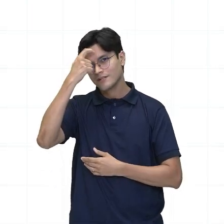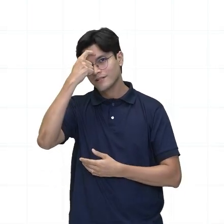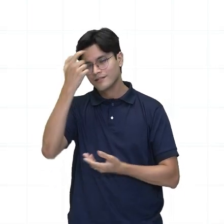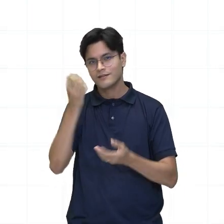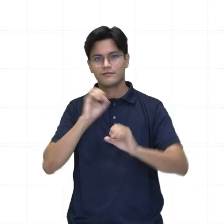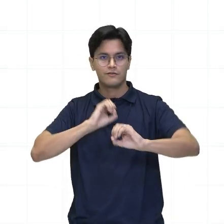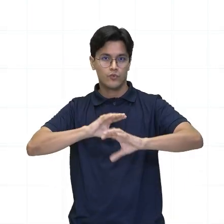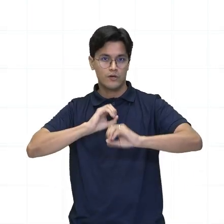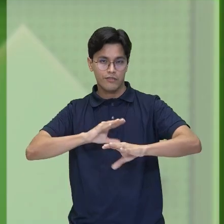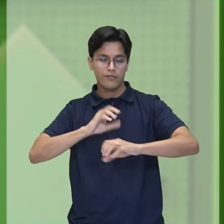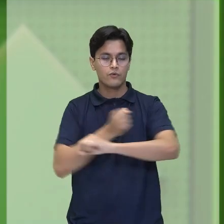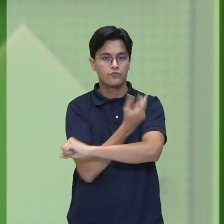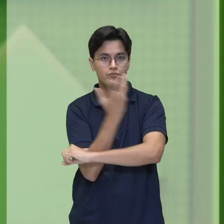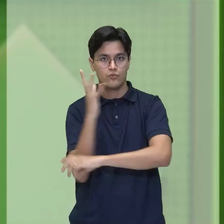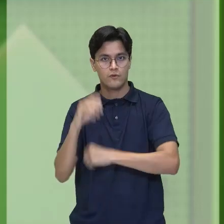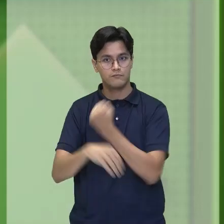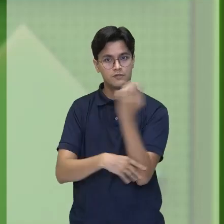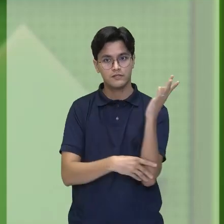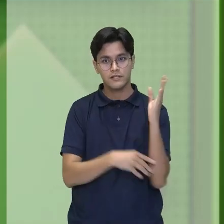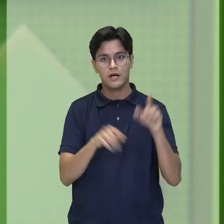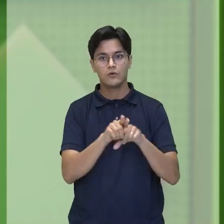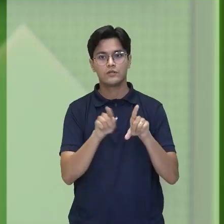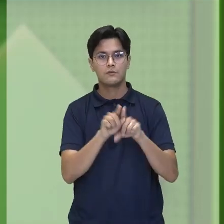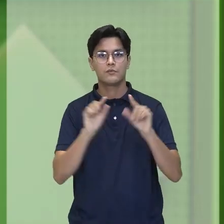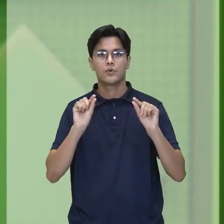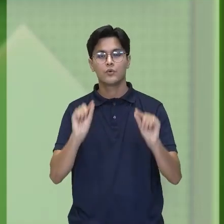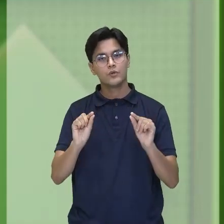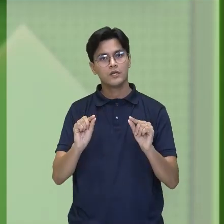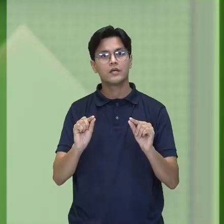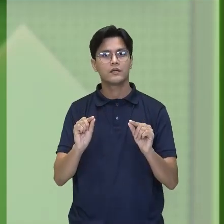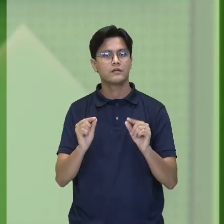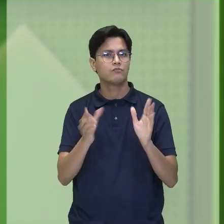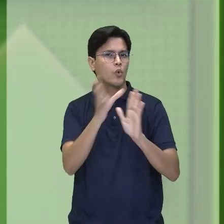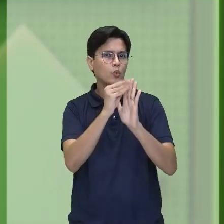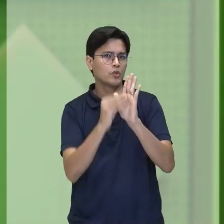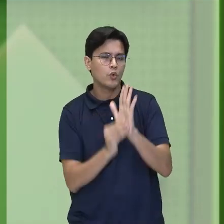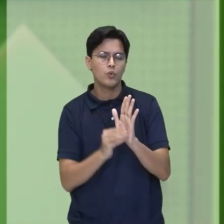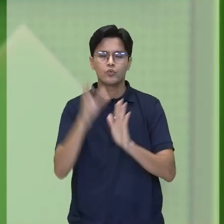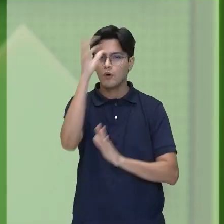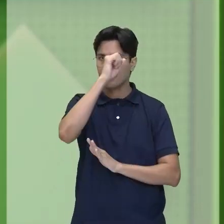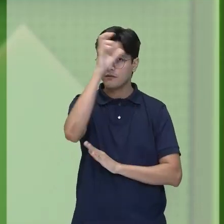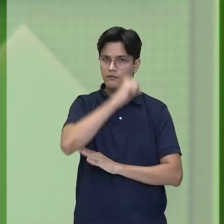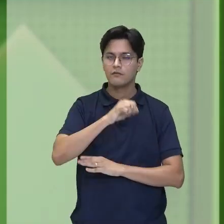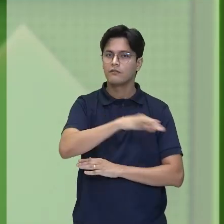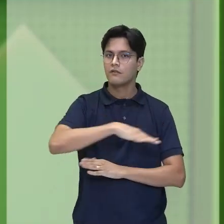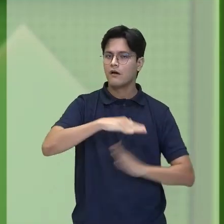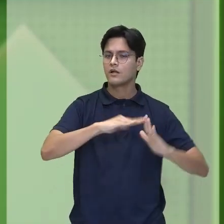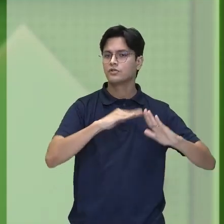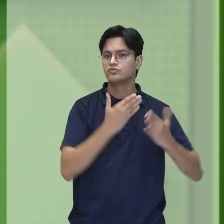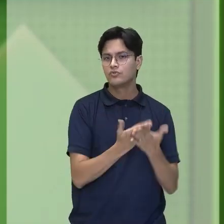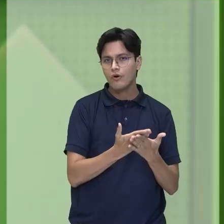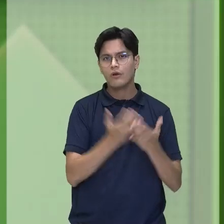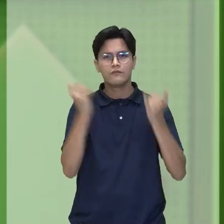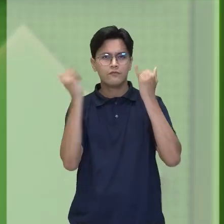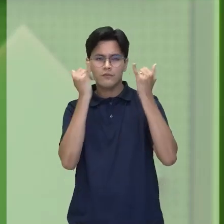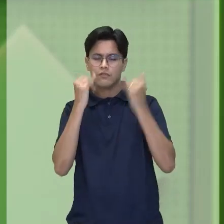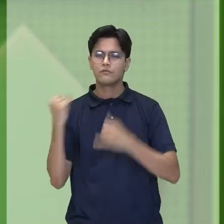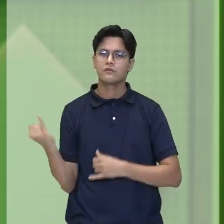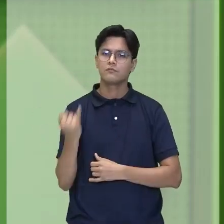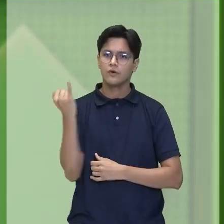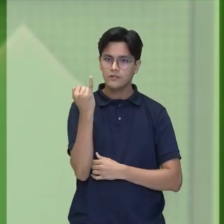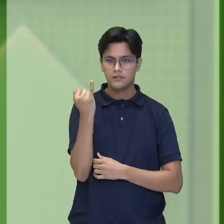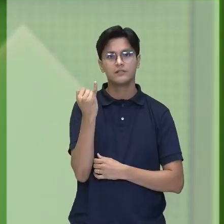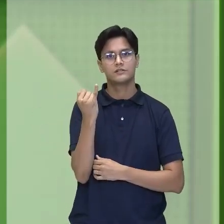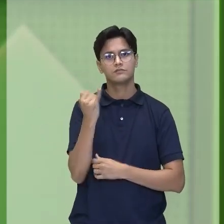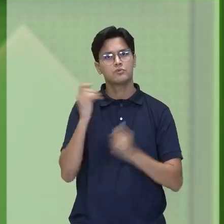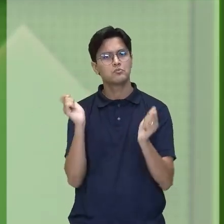tudo isso que nós estamos aprendendo na escola, nessas informações que nós estamos tendo tão preciosas, para que a gente possa colocar em prática no nosso